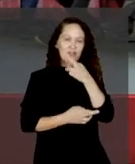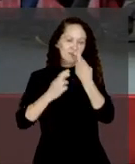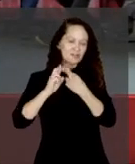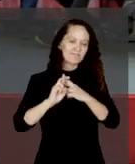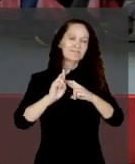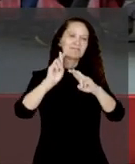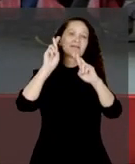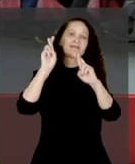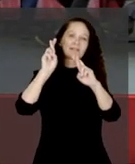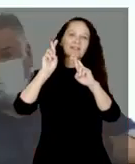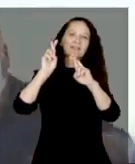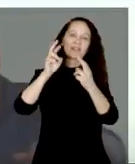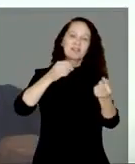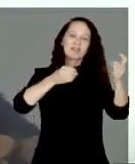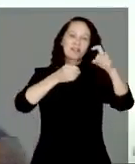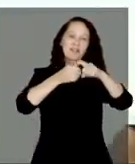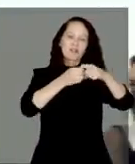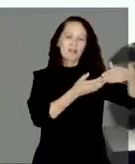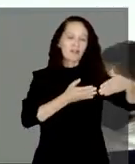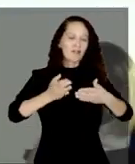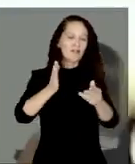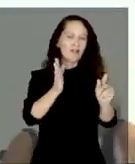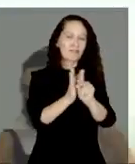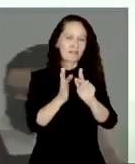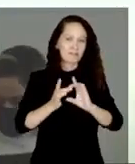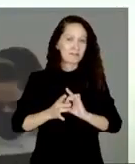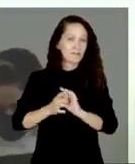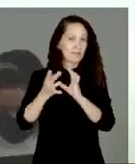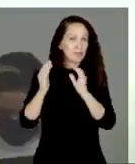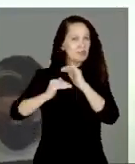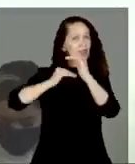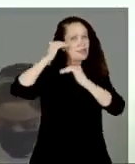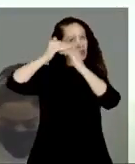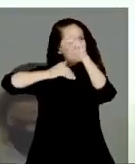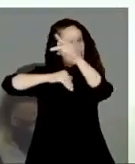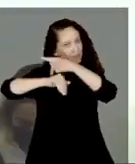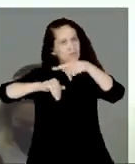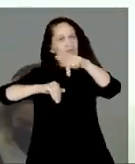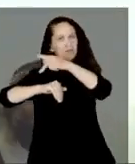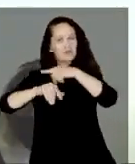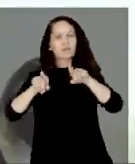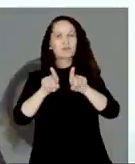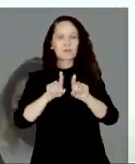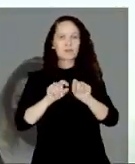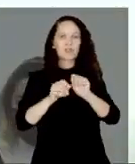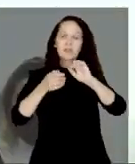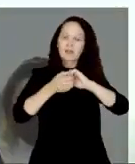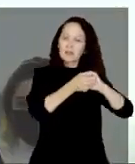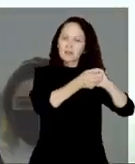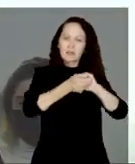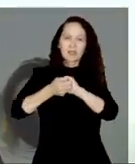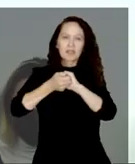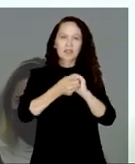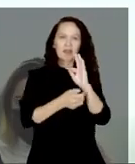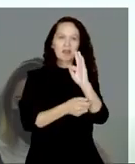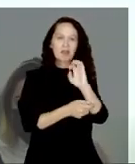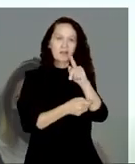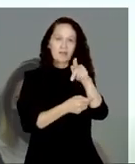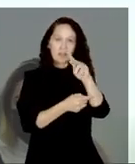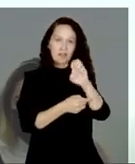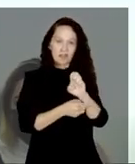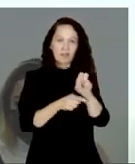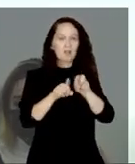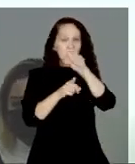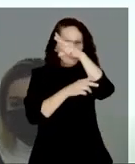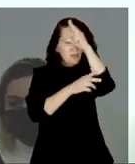Boa noite, companheiros, companheiras. Alegria muito grande estar aqui, nessa que é a minha casa. Muito bom rever